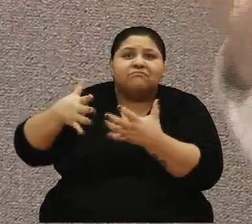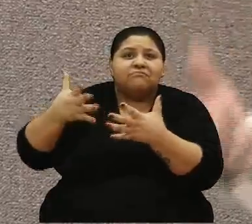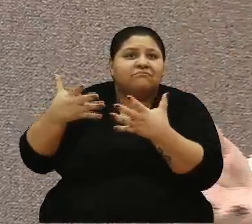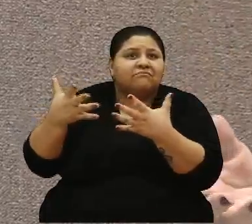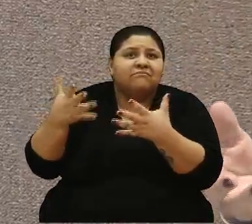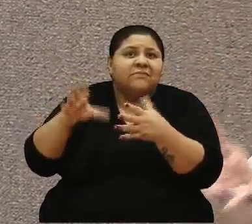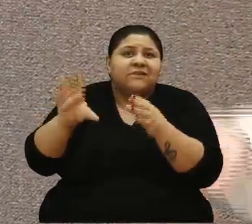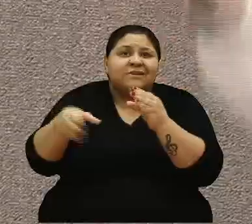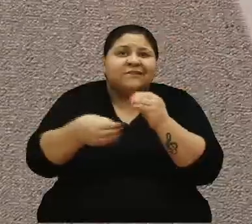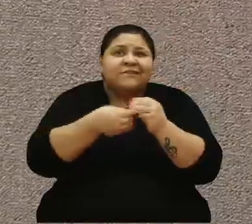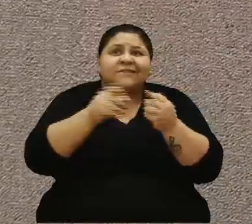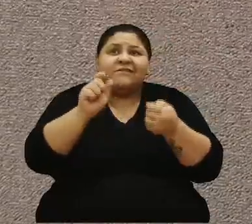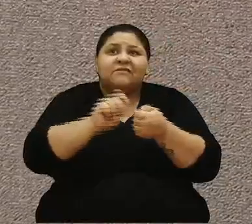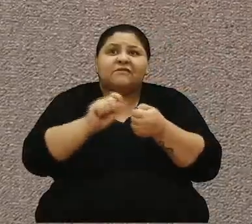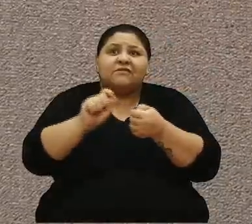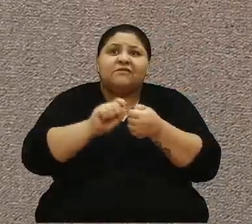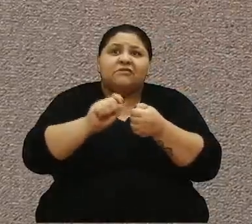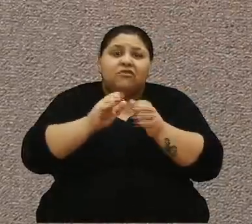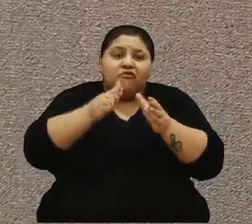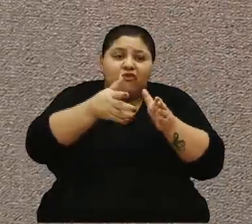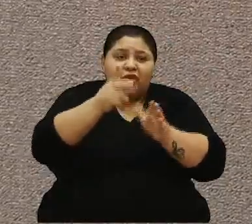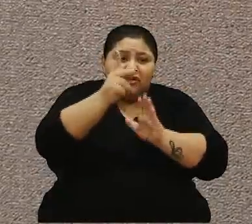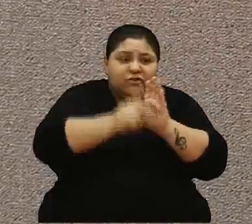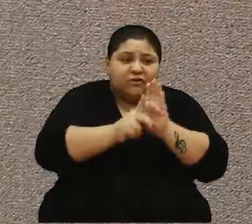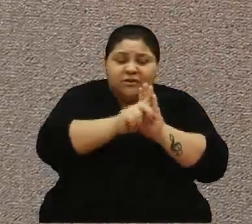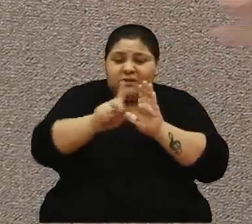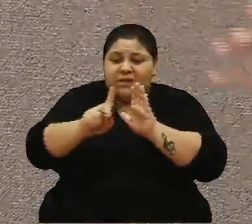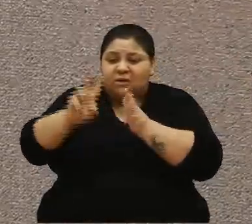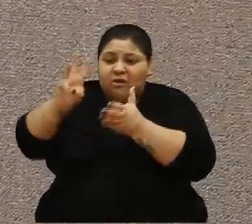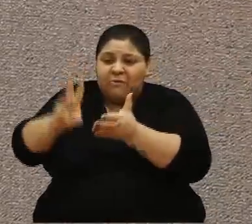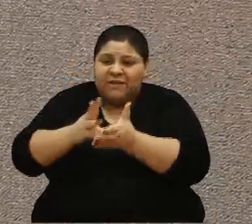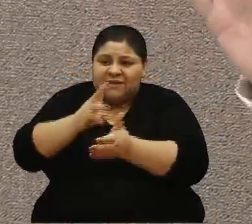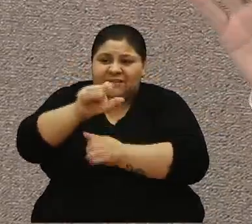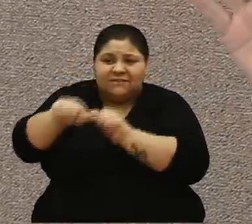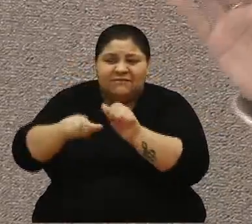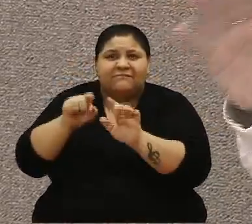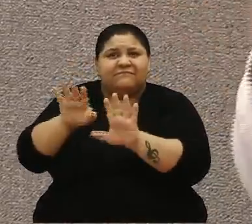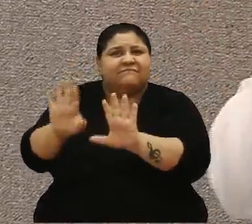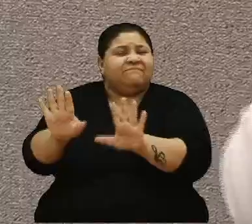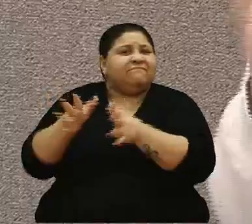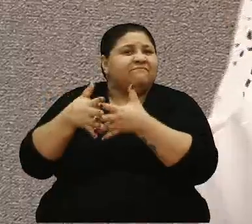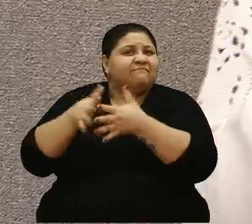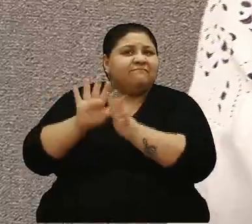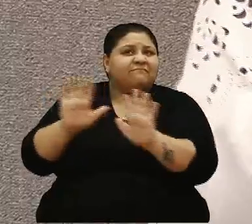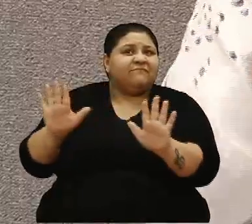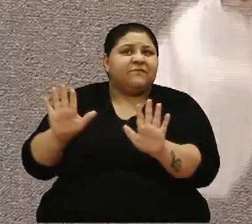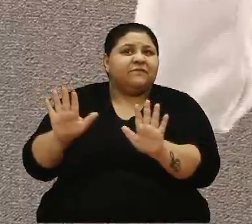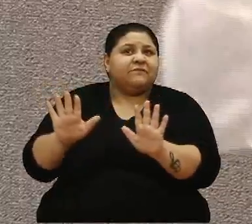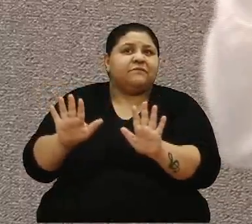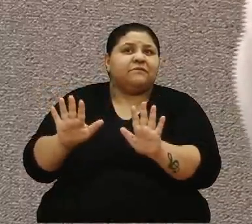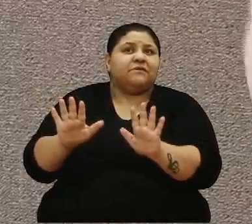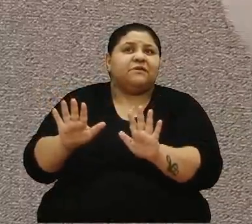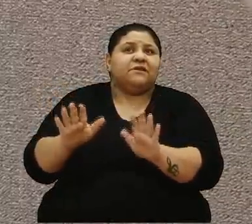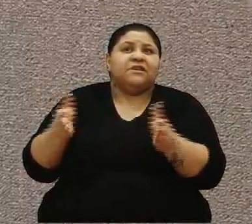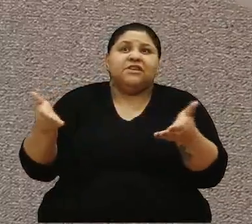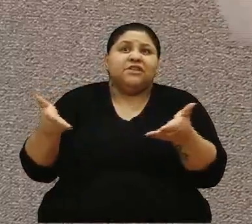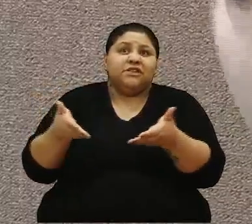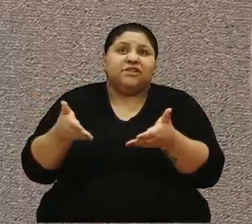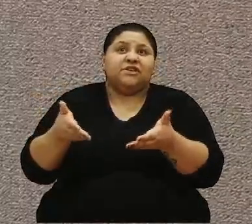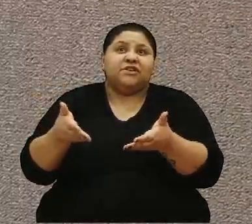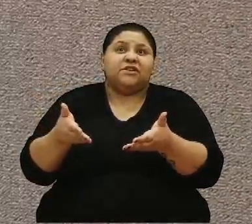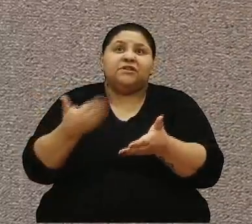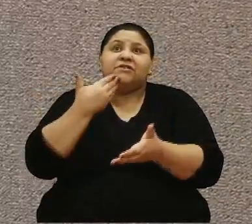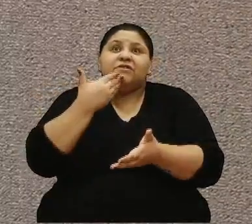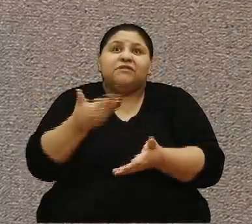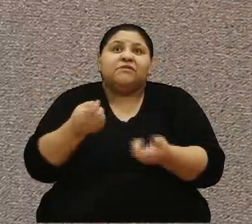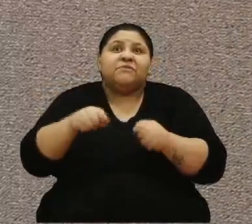Essa emenda foi feita em cima do projeto anterior e não da mensagem retificativa. Isso aqui está... Eu peço a palavra também. Não, ela já era. É que o senhor não